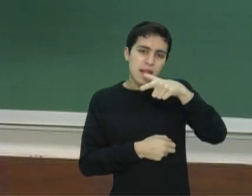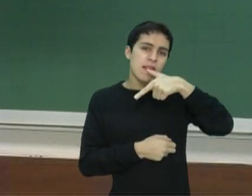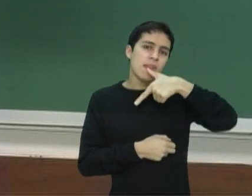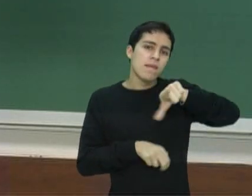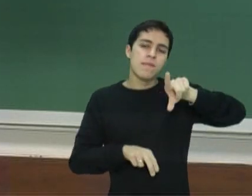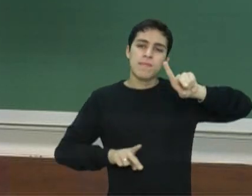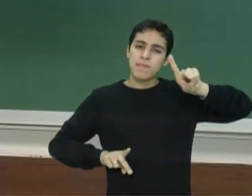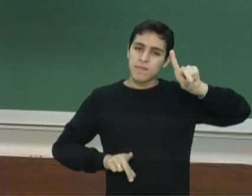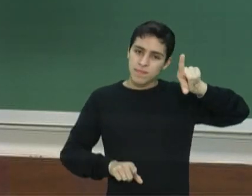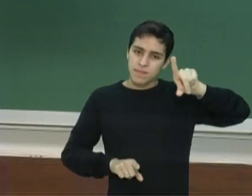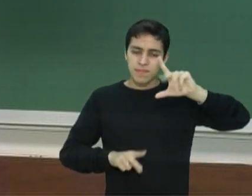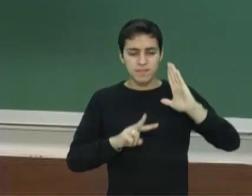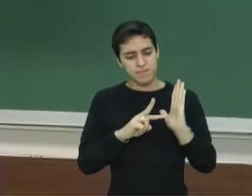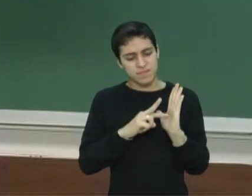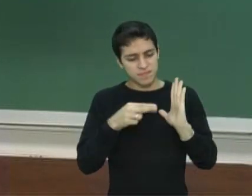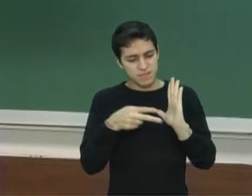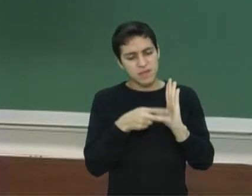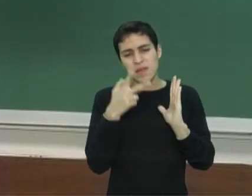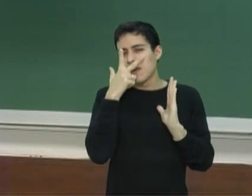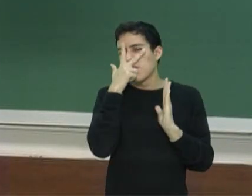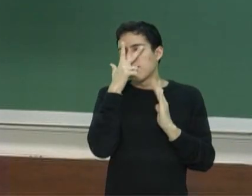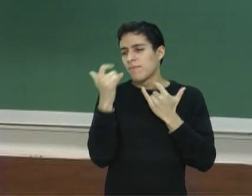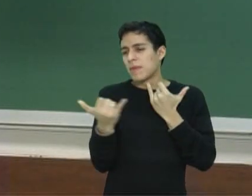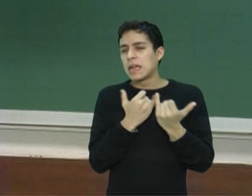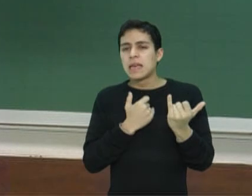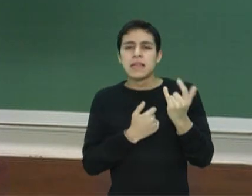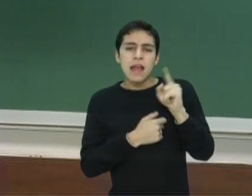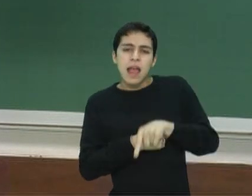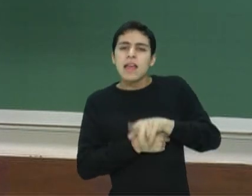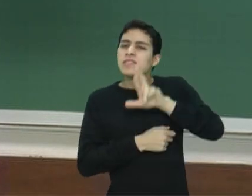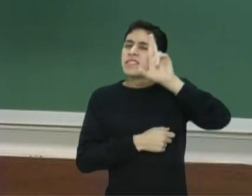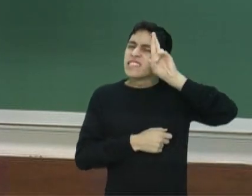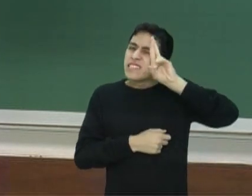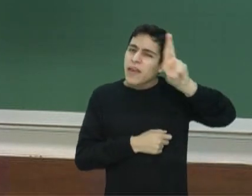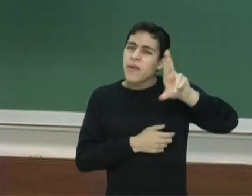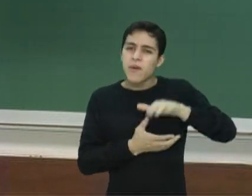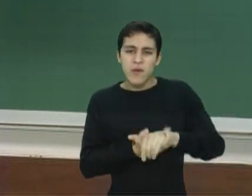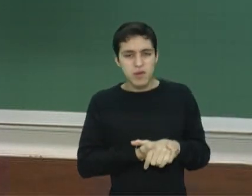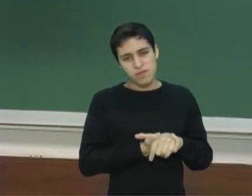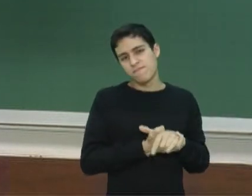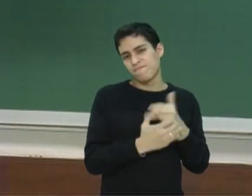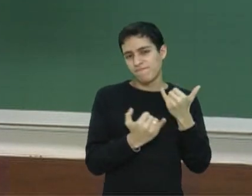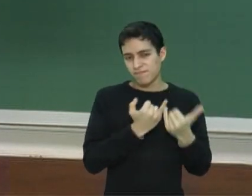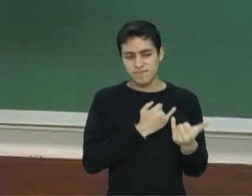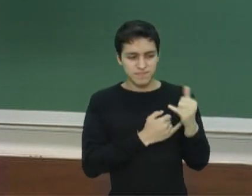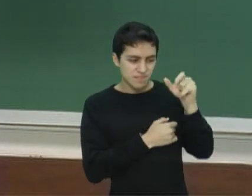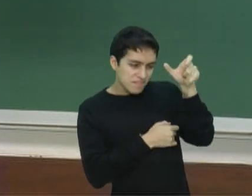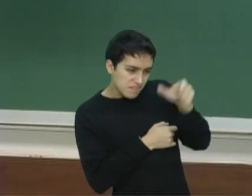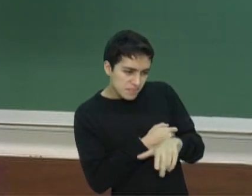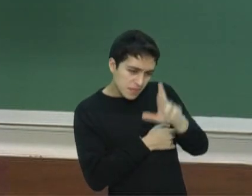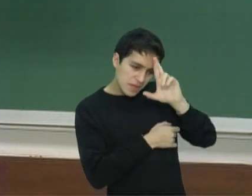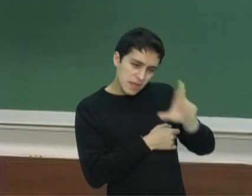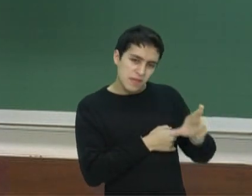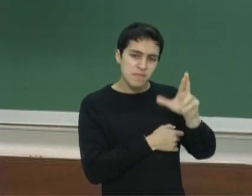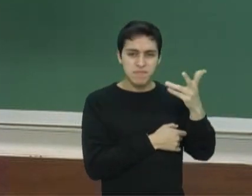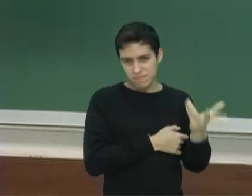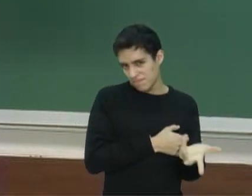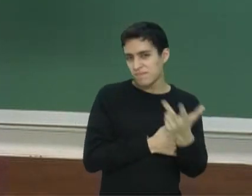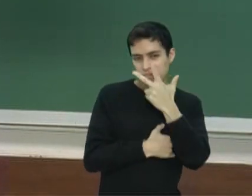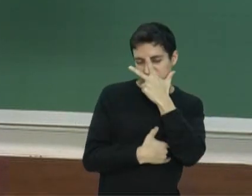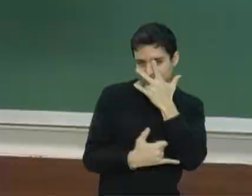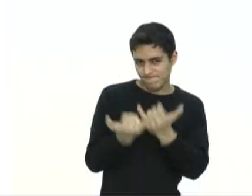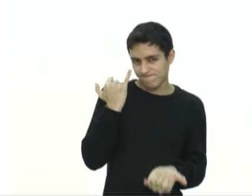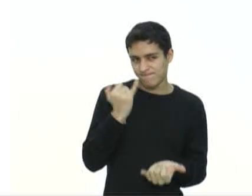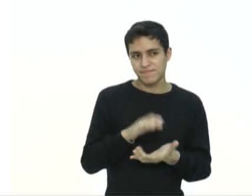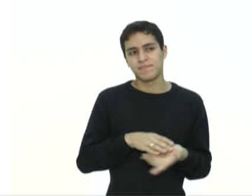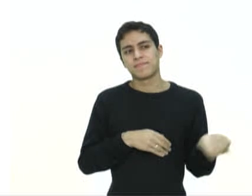espanhola como se fosse senhor, O senhor Felipe, seu Felipe, Dom Felipe a eles.